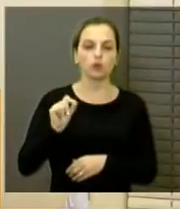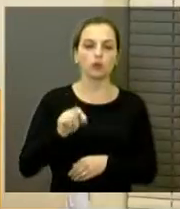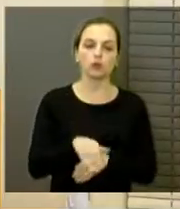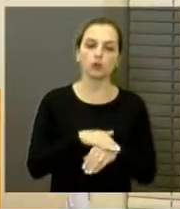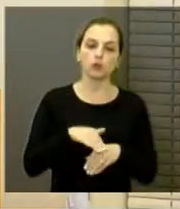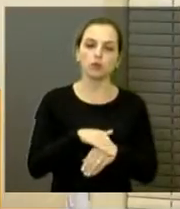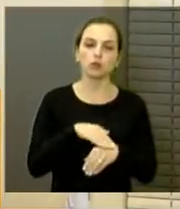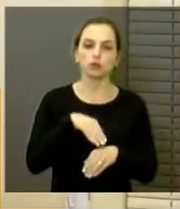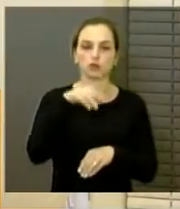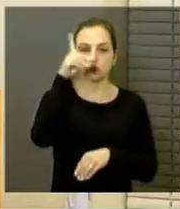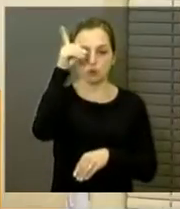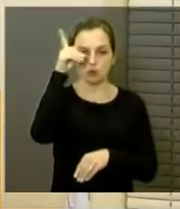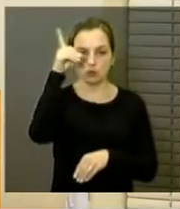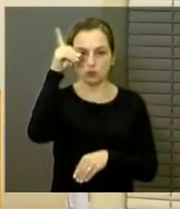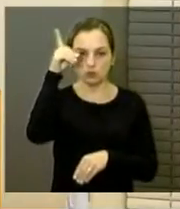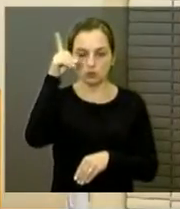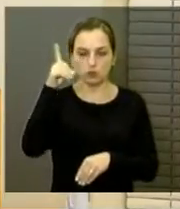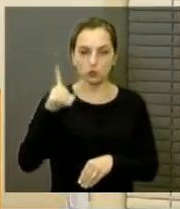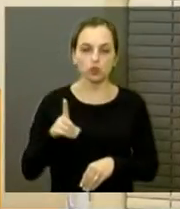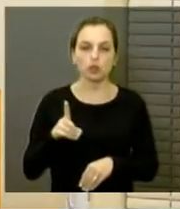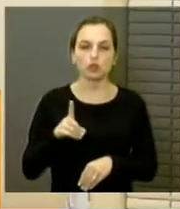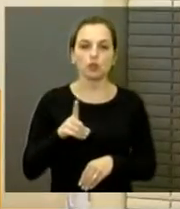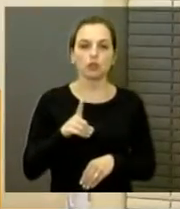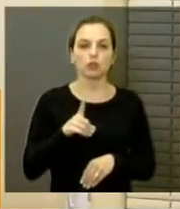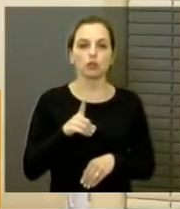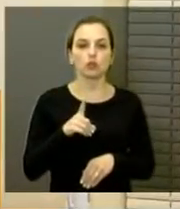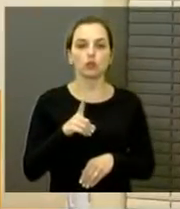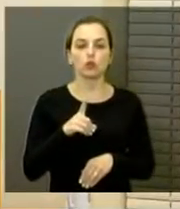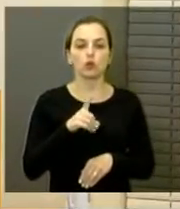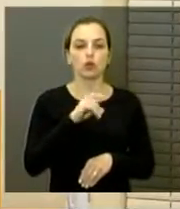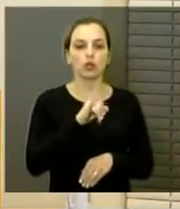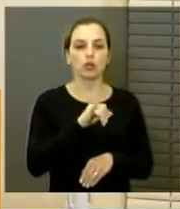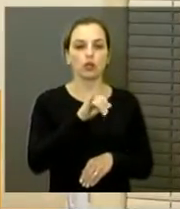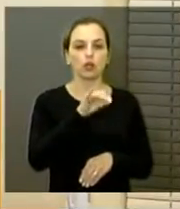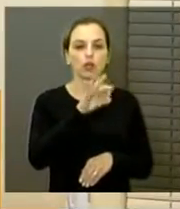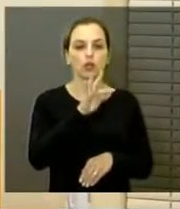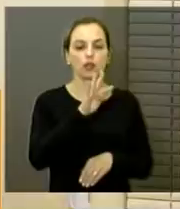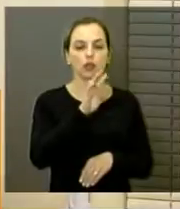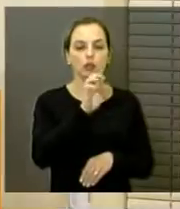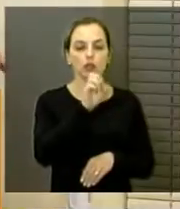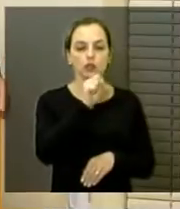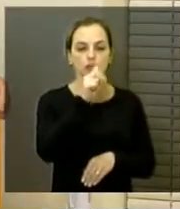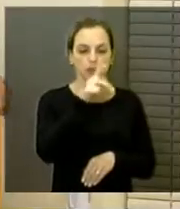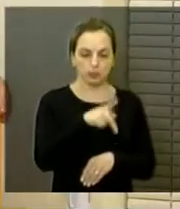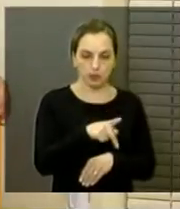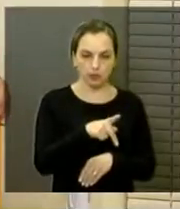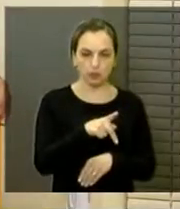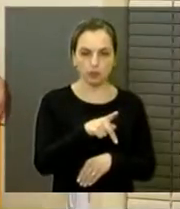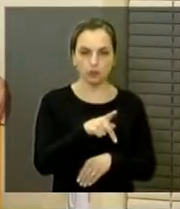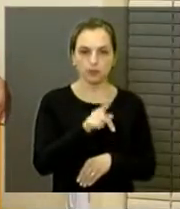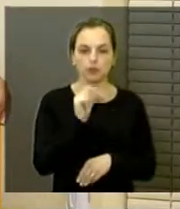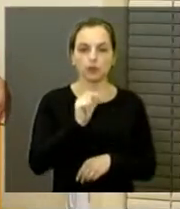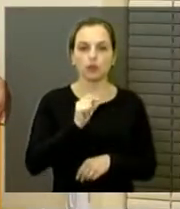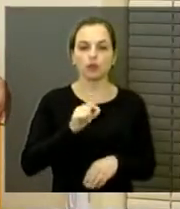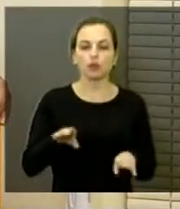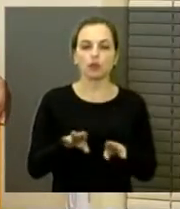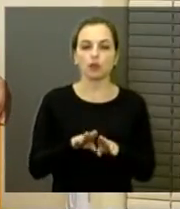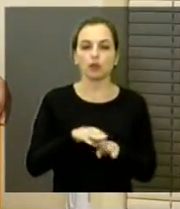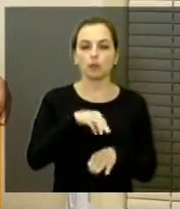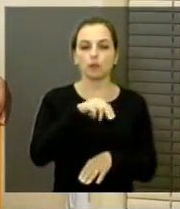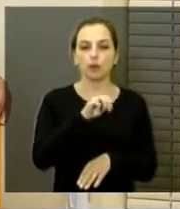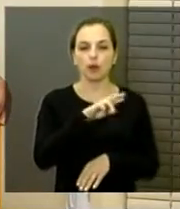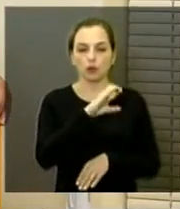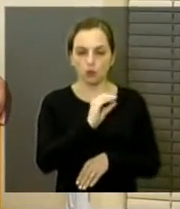conversando com o diretor executivo do ITESP, o Marco Pirro, diretor, adjunto, e o adjunto, o Marco Antônio